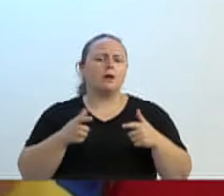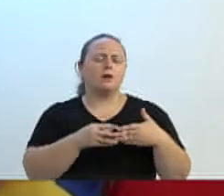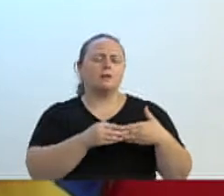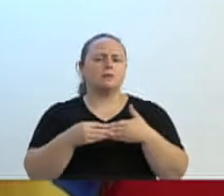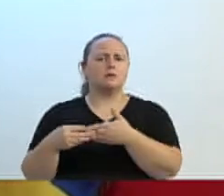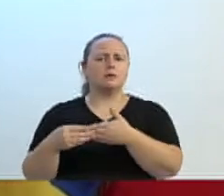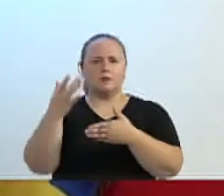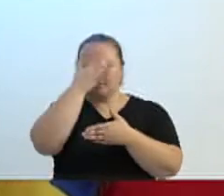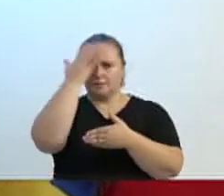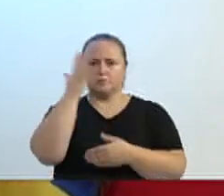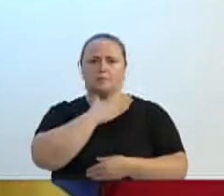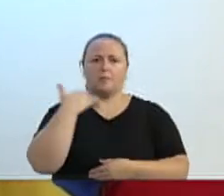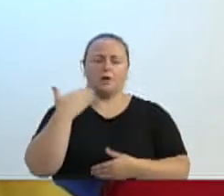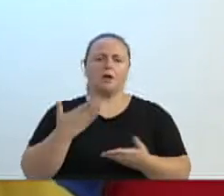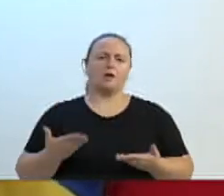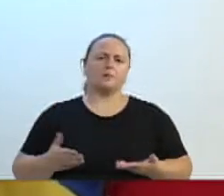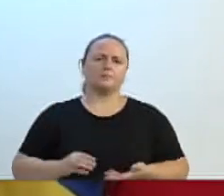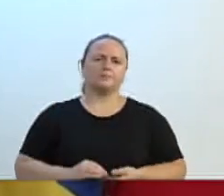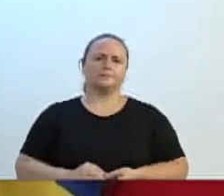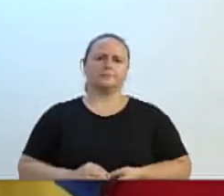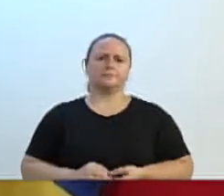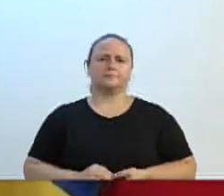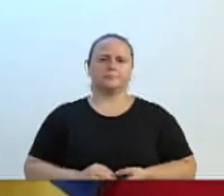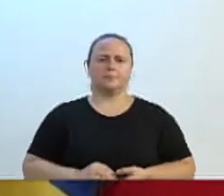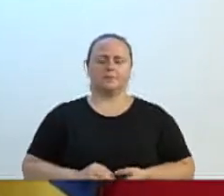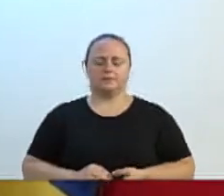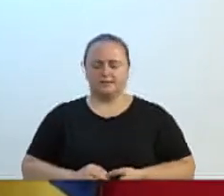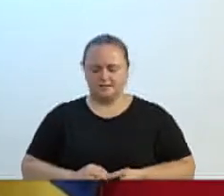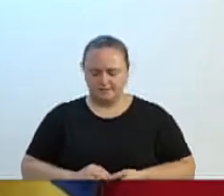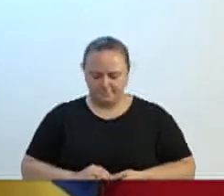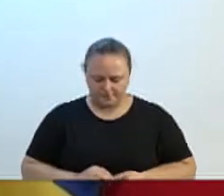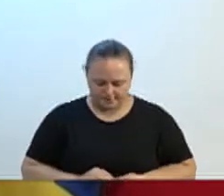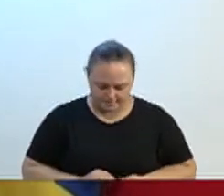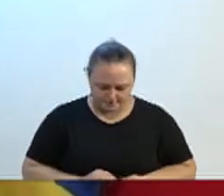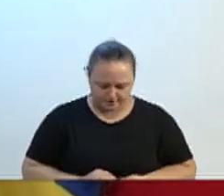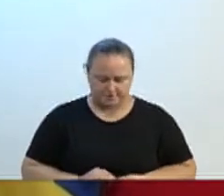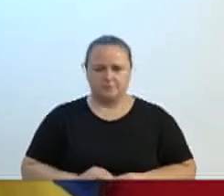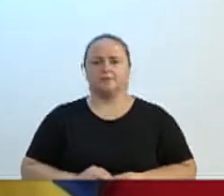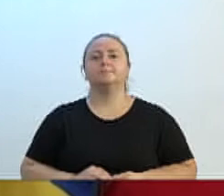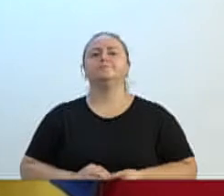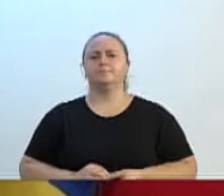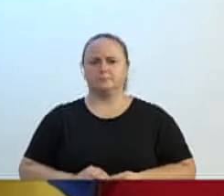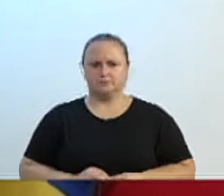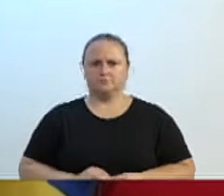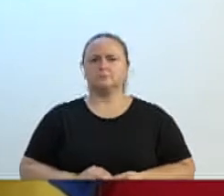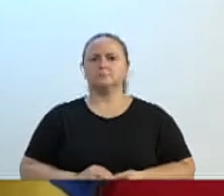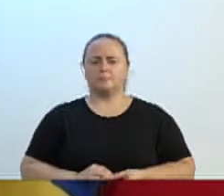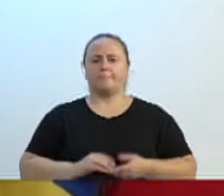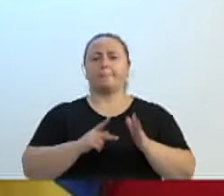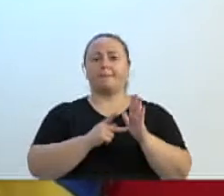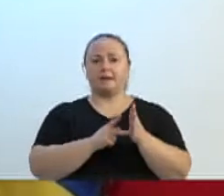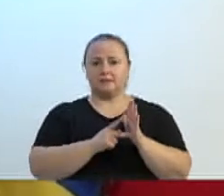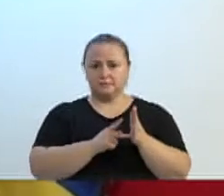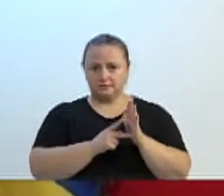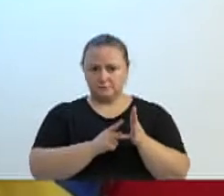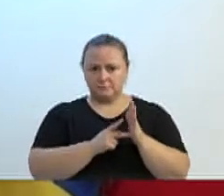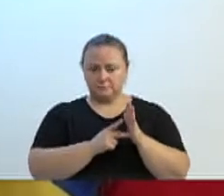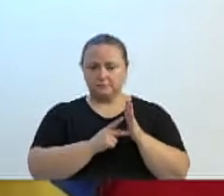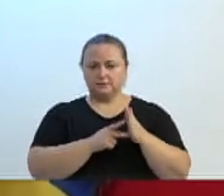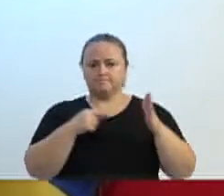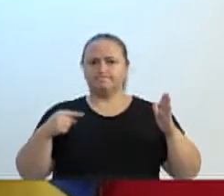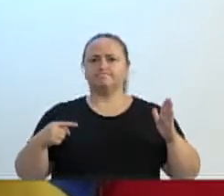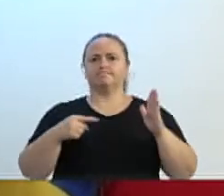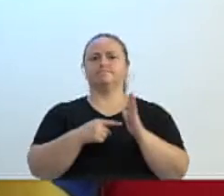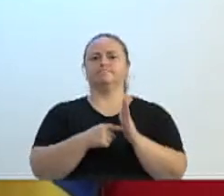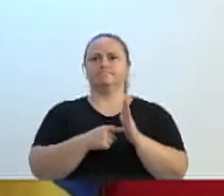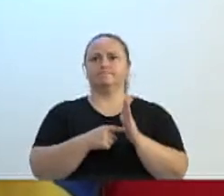dos seus entes. Pasme, quando o sindicato fez a primeira vez a denúncia, fizeram uma caça